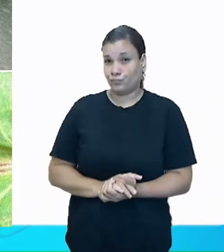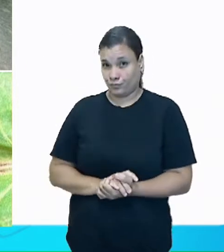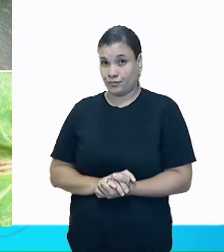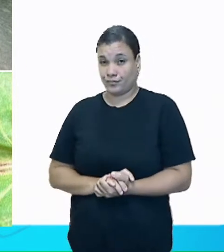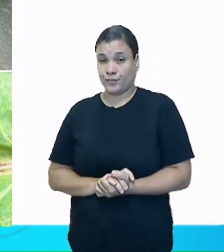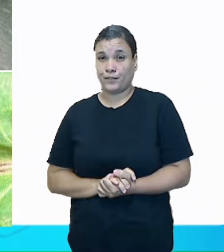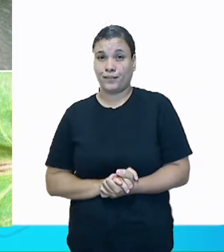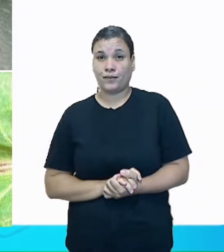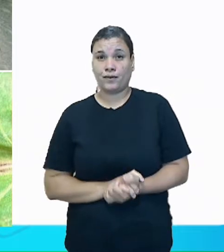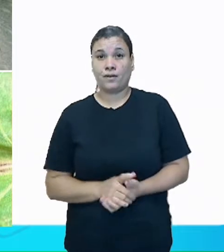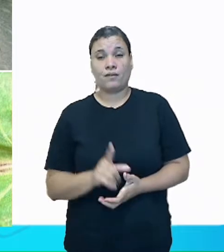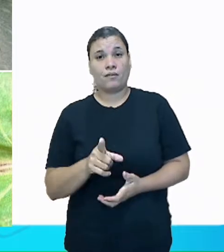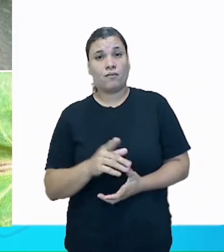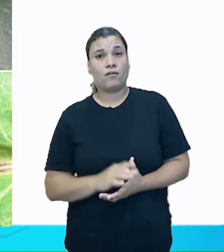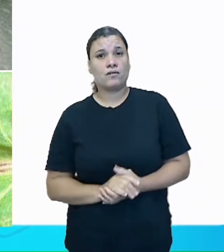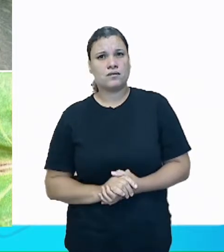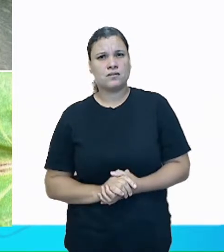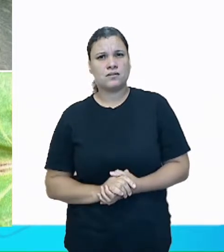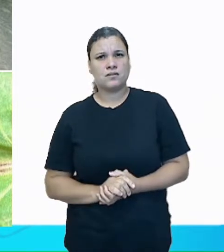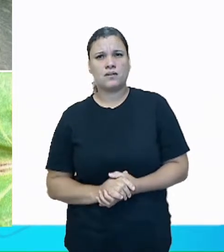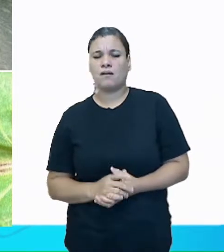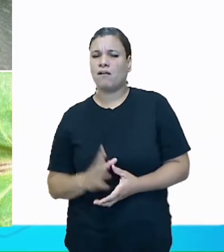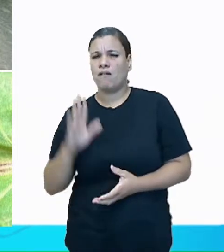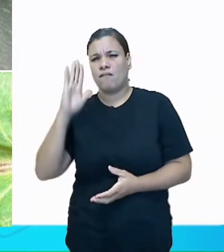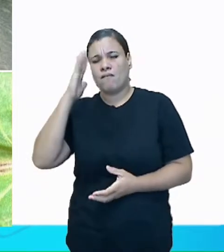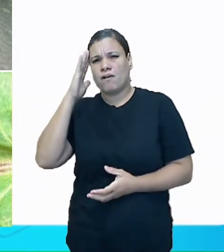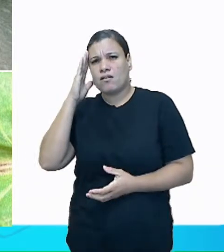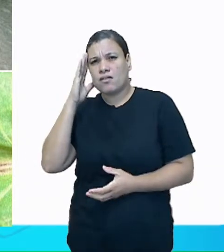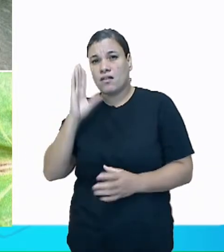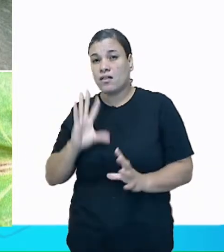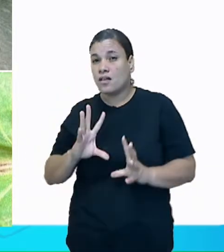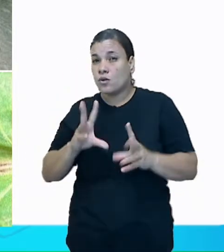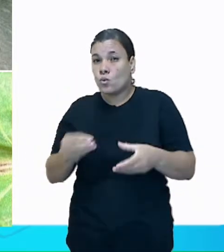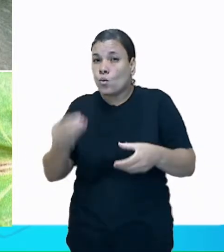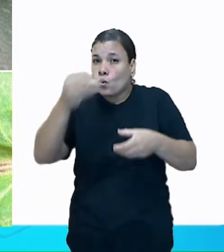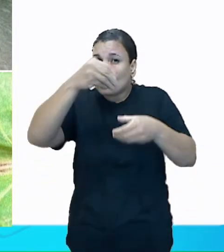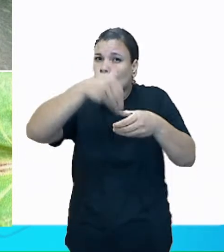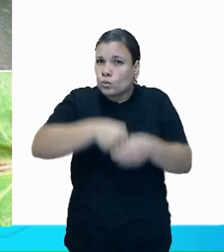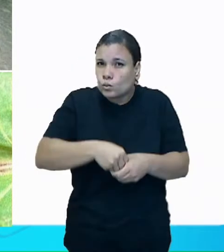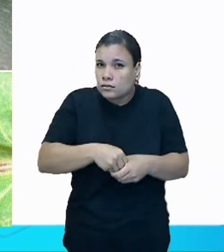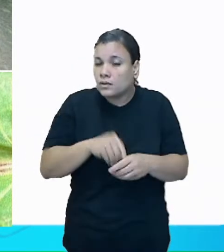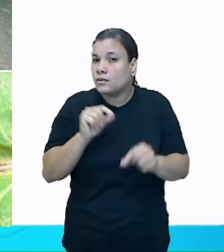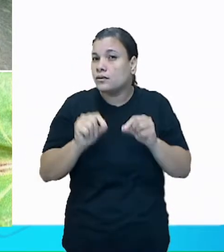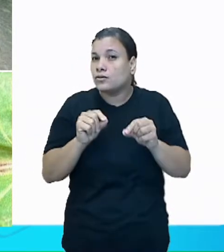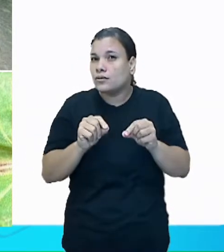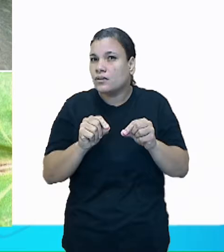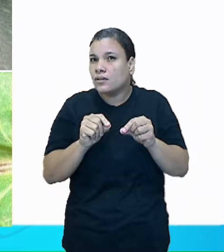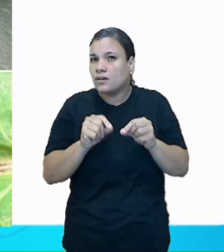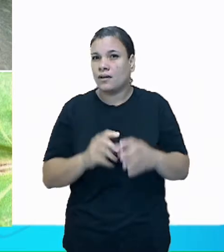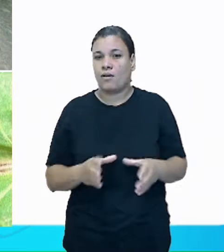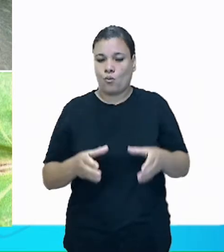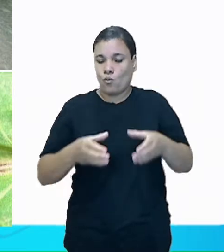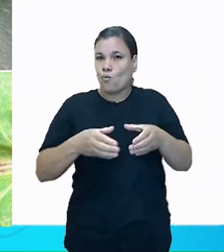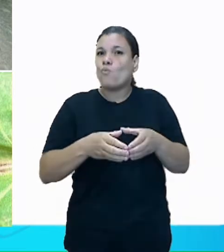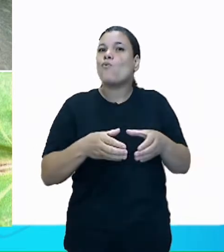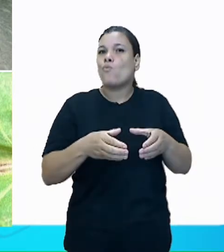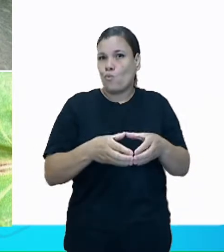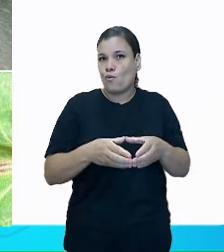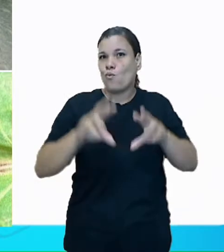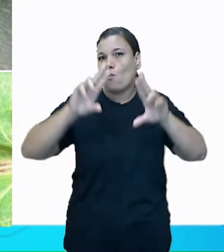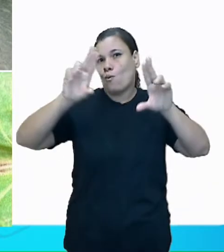Todos estes seres, eles vão fazer parte deste grupo, que é o grupo de artrópodes do